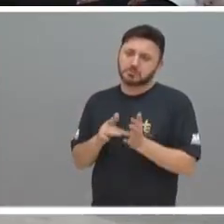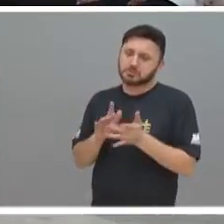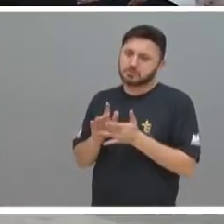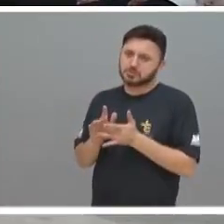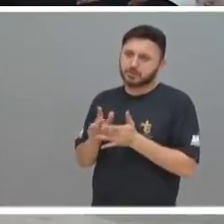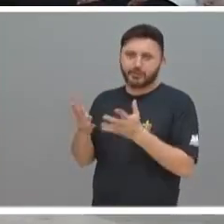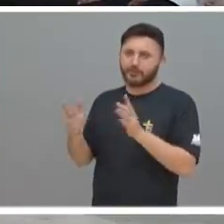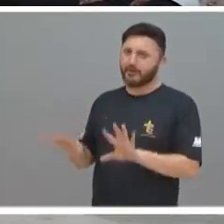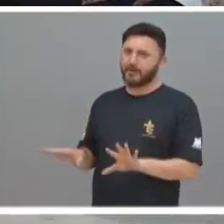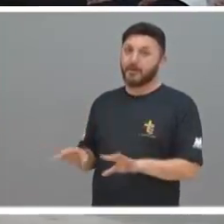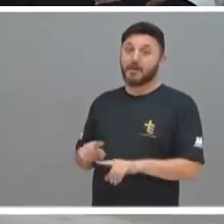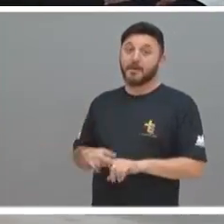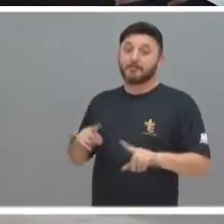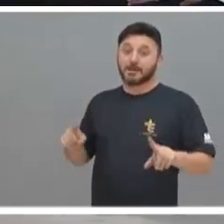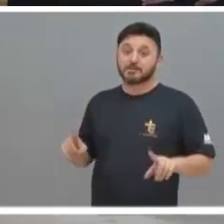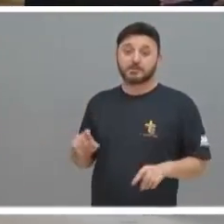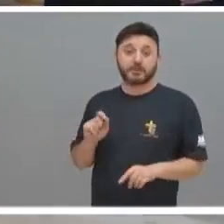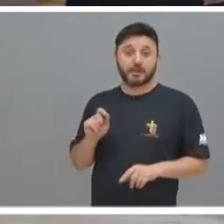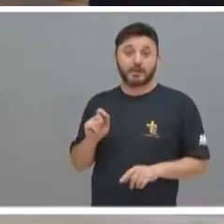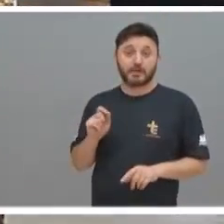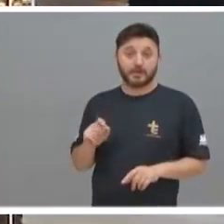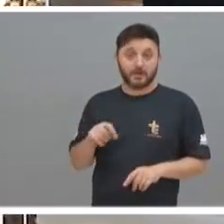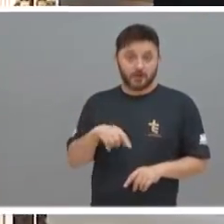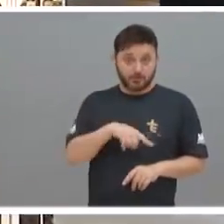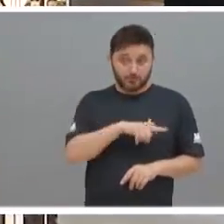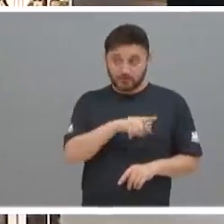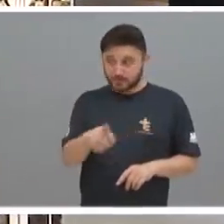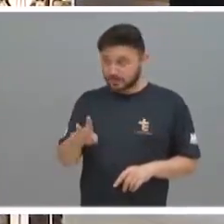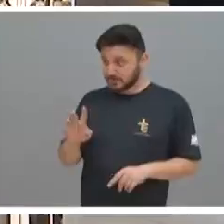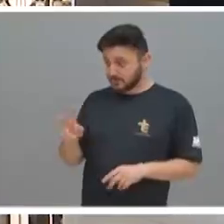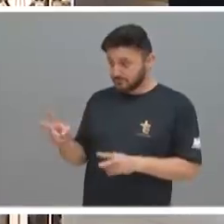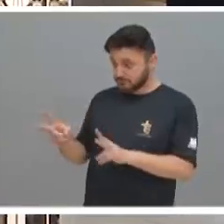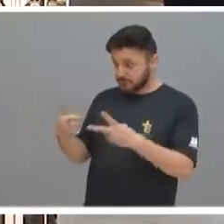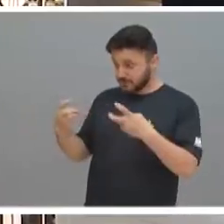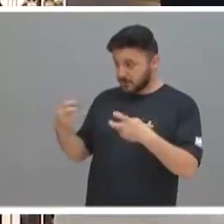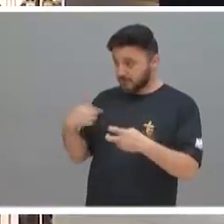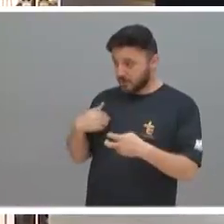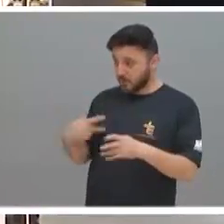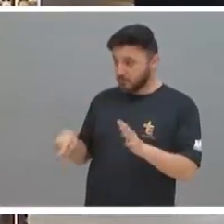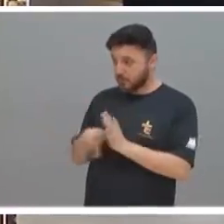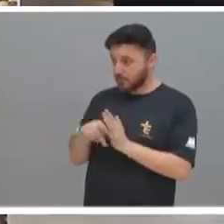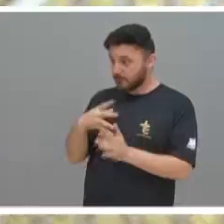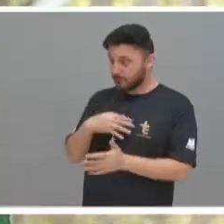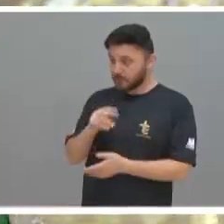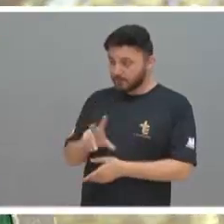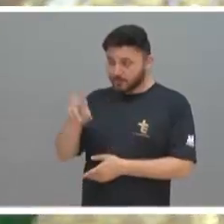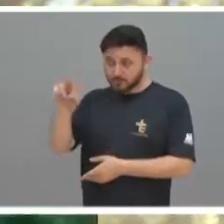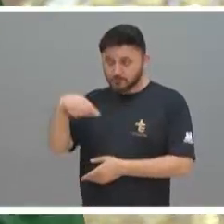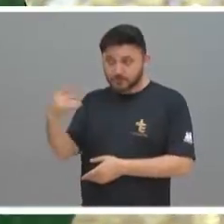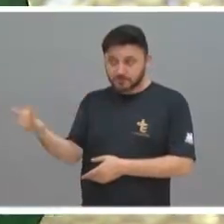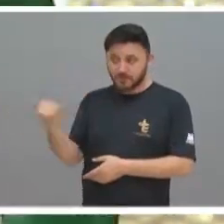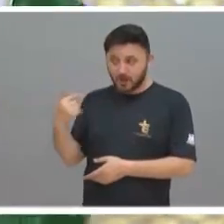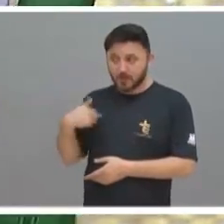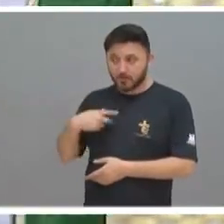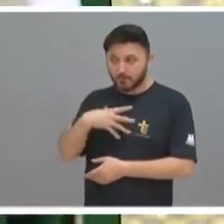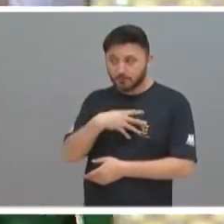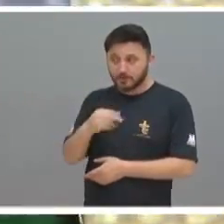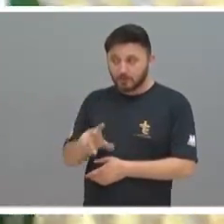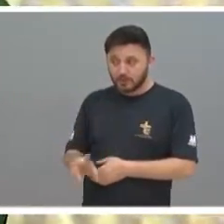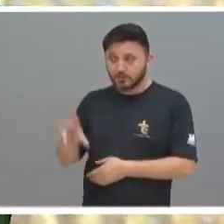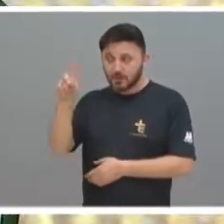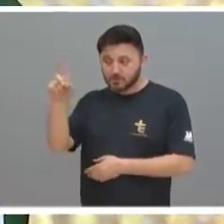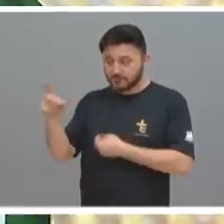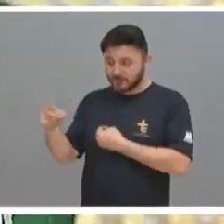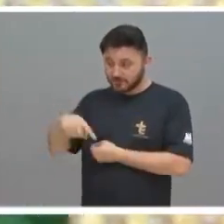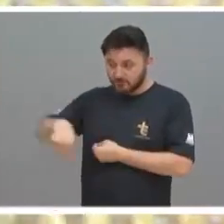isso. Mas, ah é? Vocês me reconhecem como Messias? Vocês estão dizendo que eu sou o Messias da